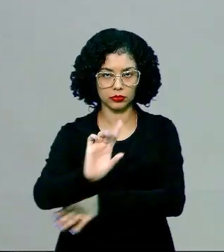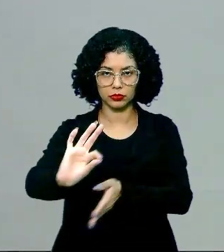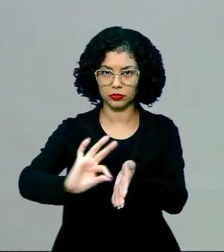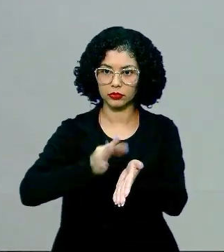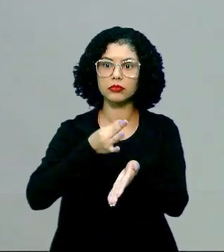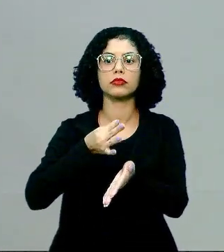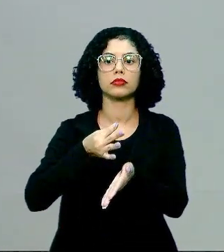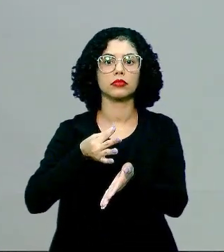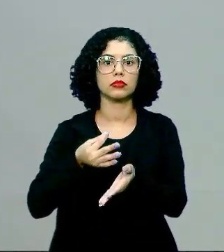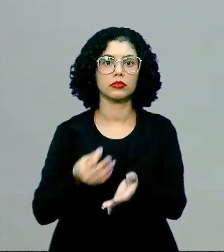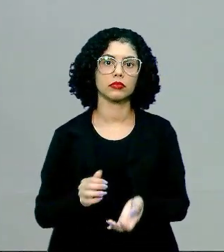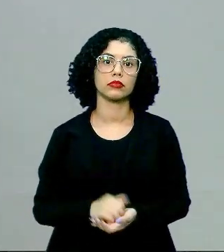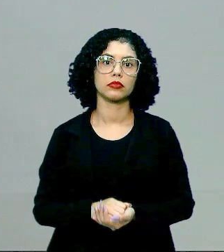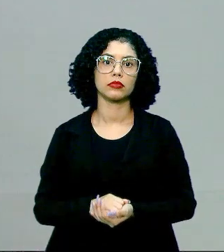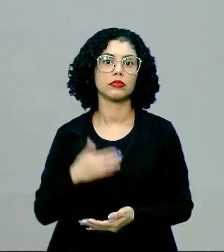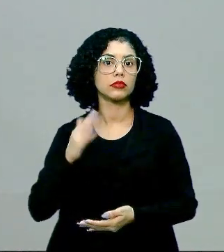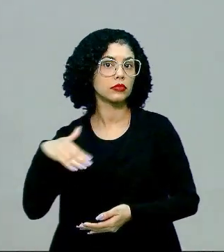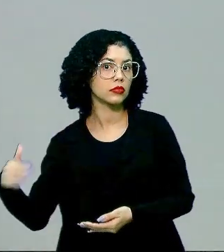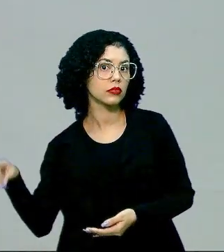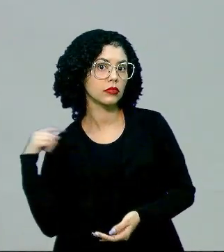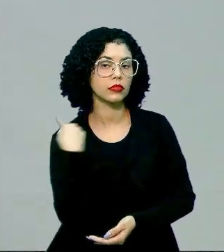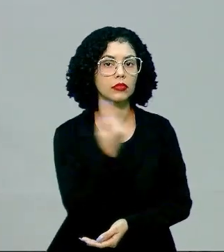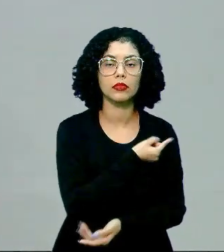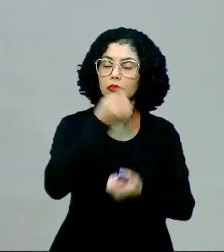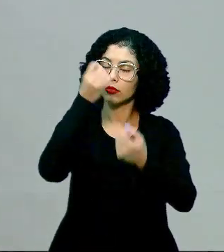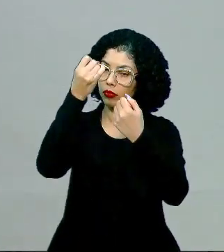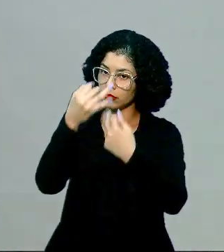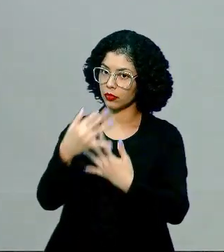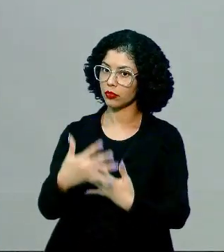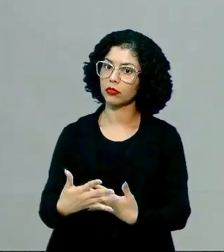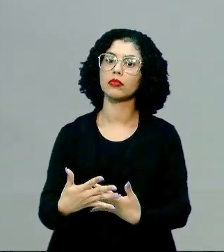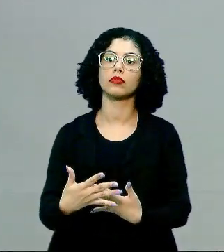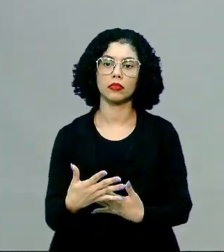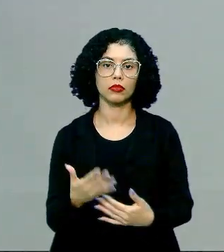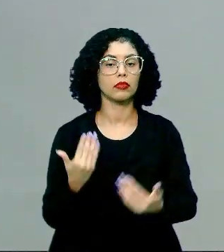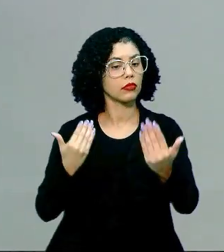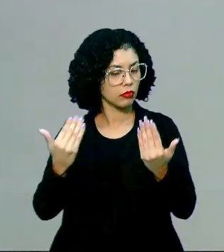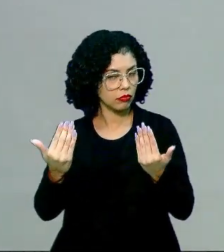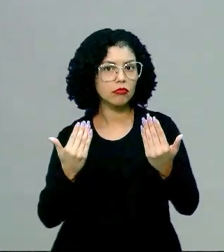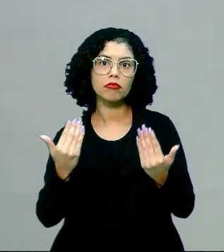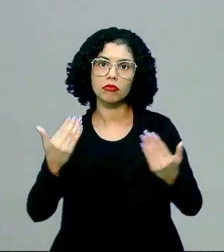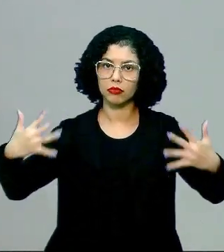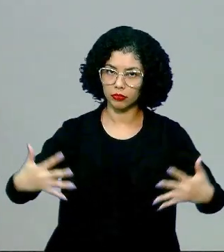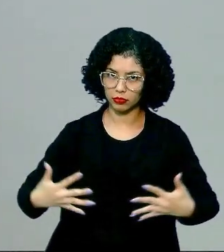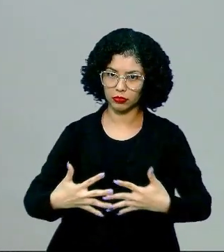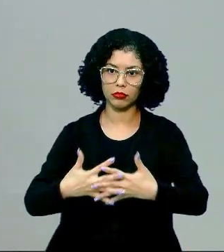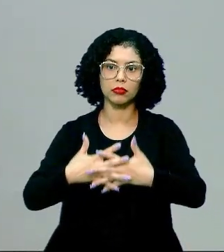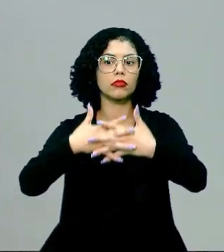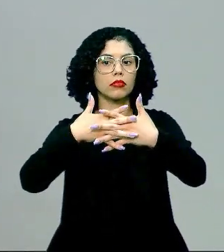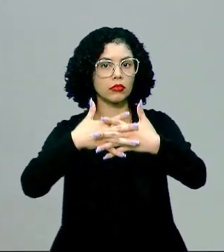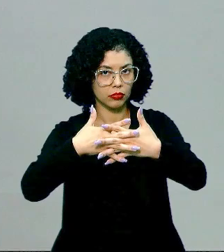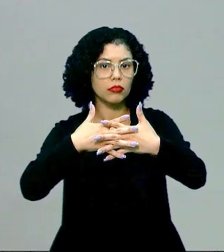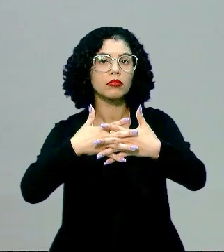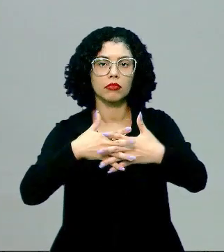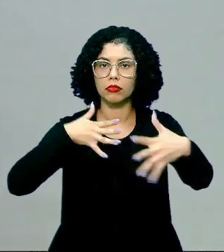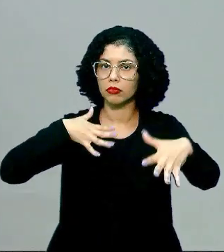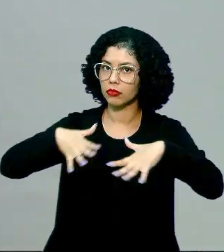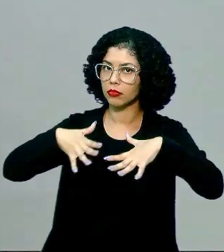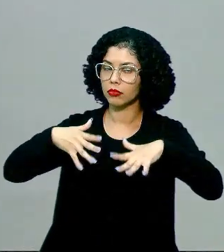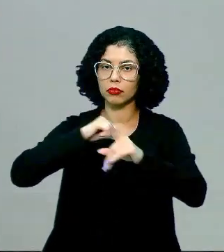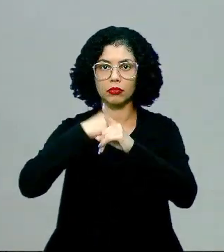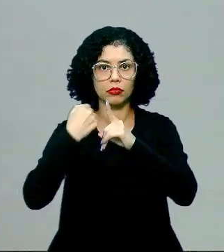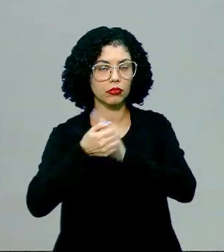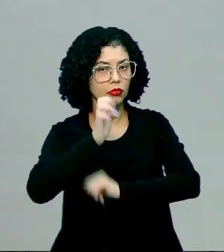direitos. Quer queira, quer não, quando nós tratamos dessa relação entre Estado e entre movimentos